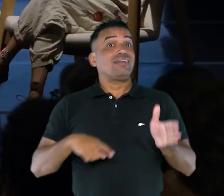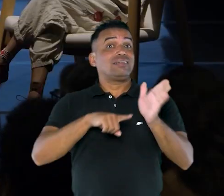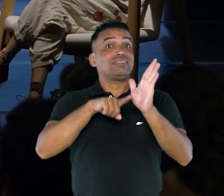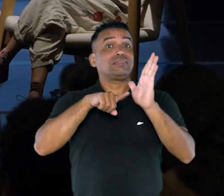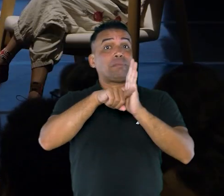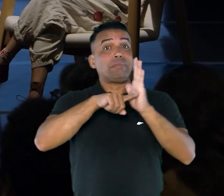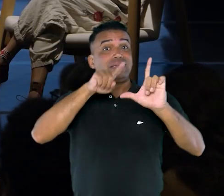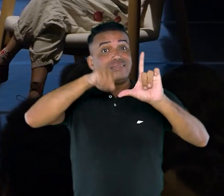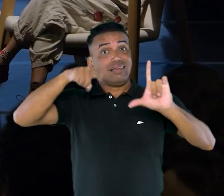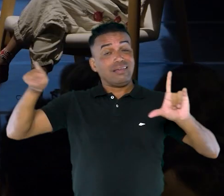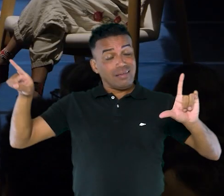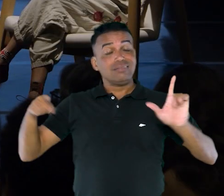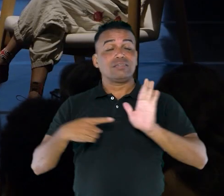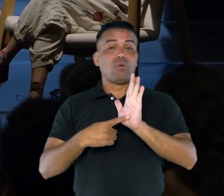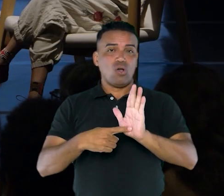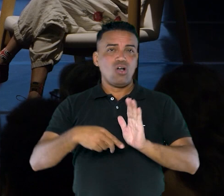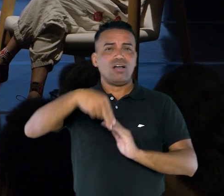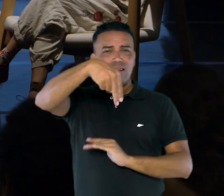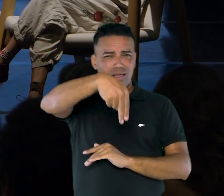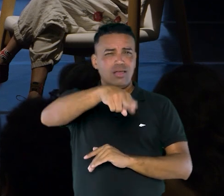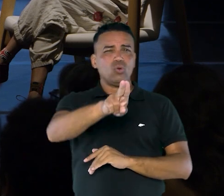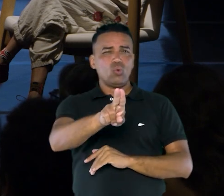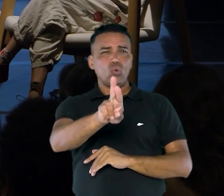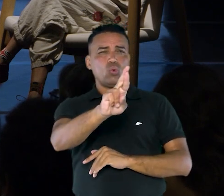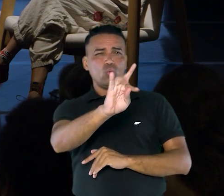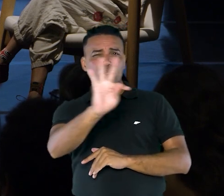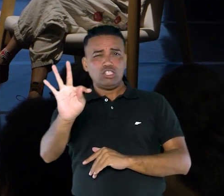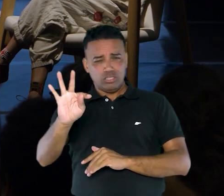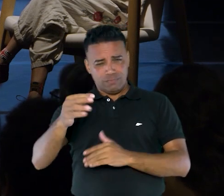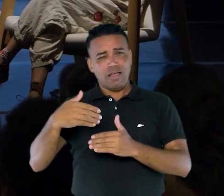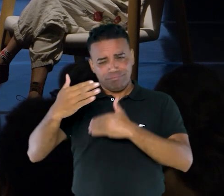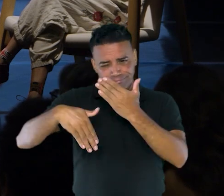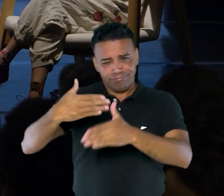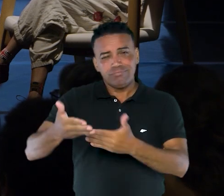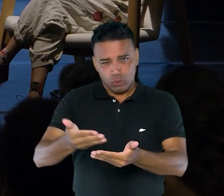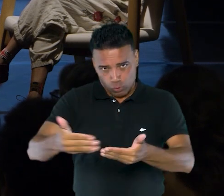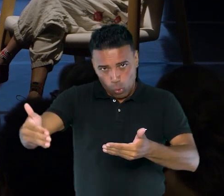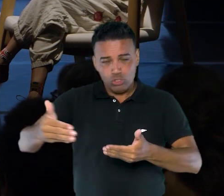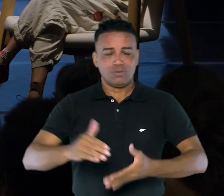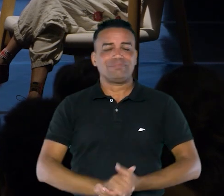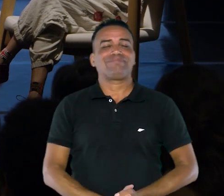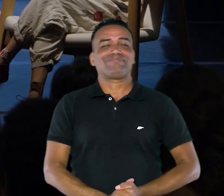Vou passar para a Nurit para a gente seguir aqui.